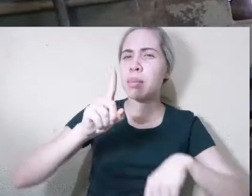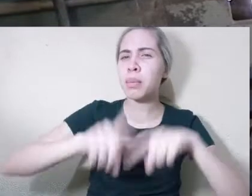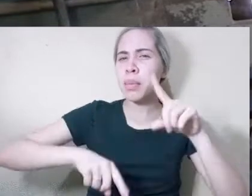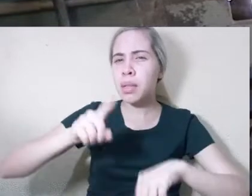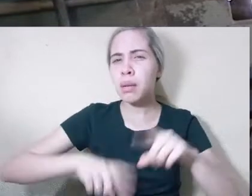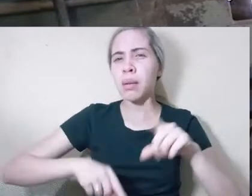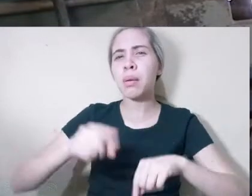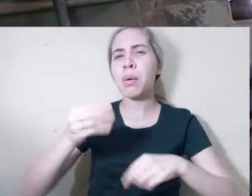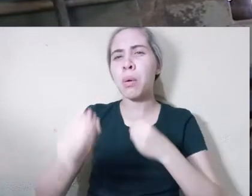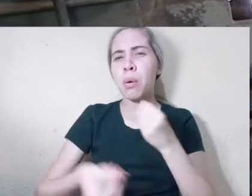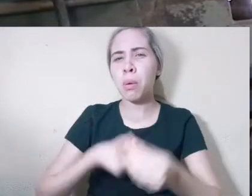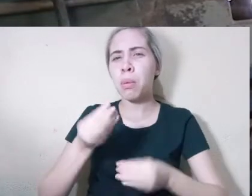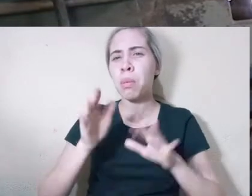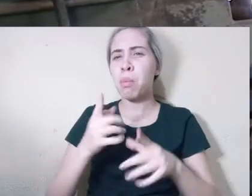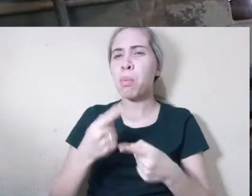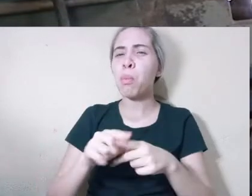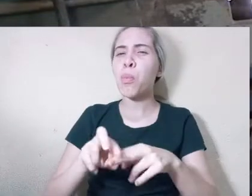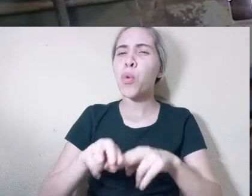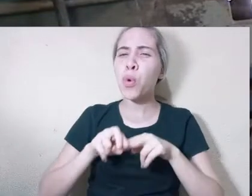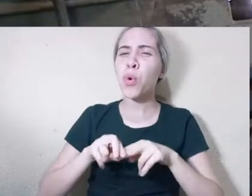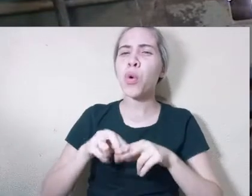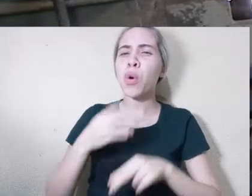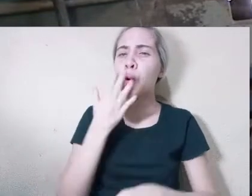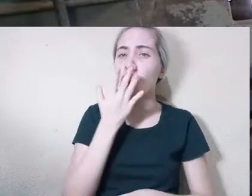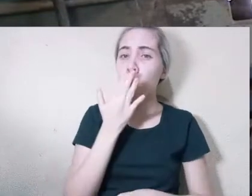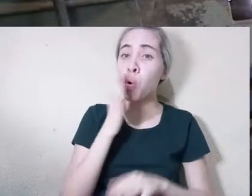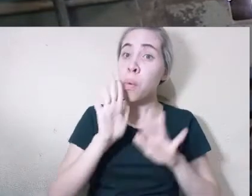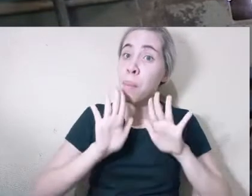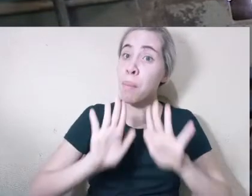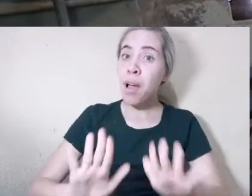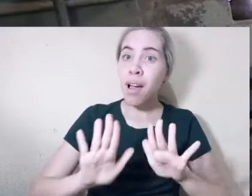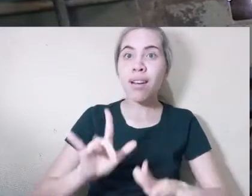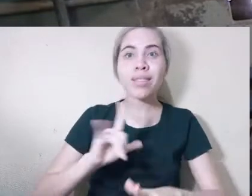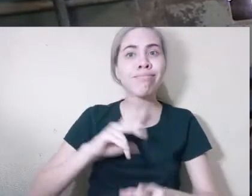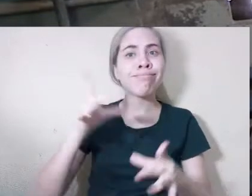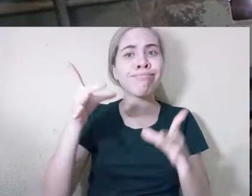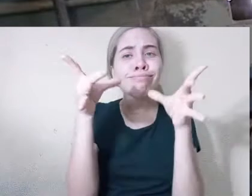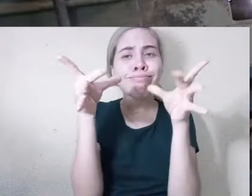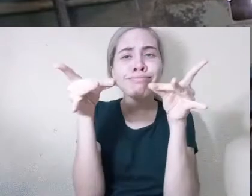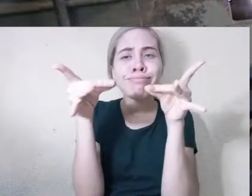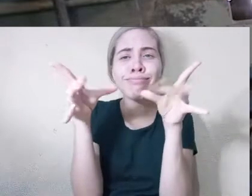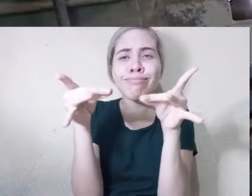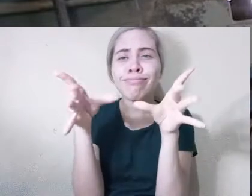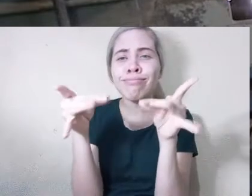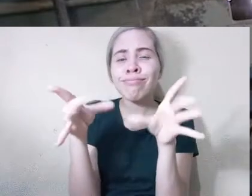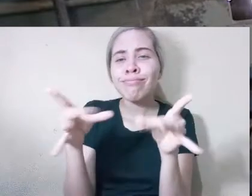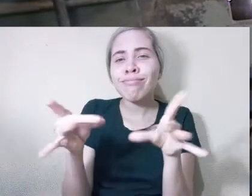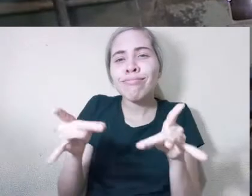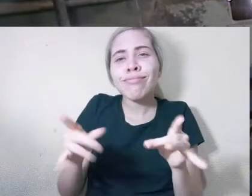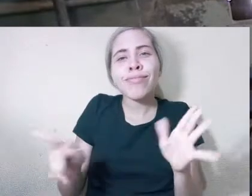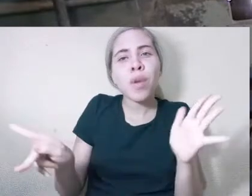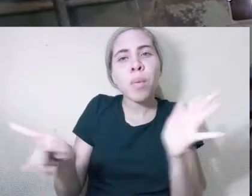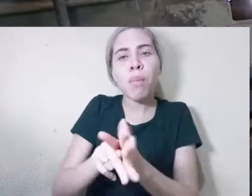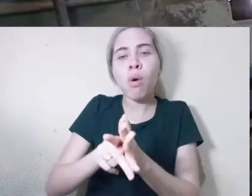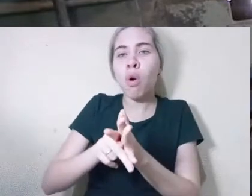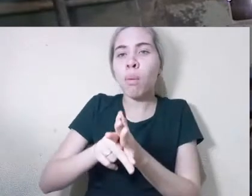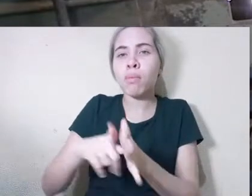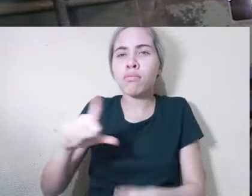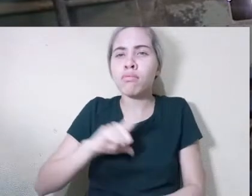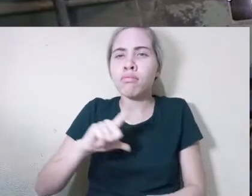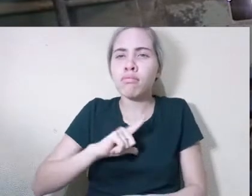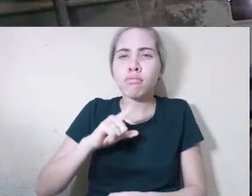de montagem, de revel, né? Por causa da cor, mas o nível de detalhe, os frisos das asas, os frisos